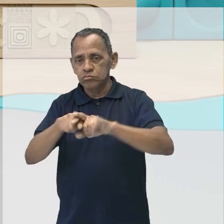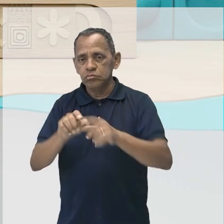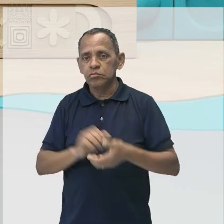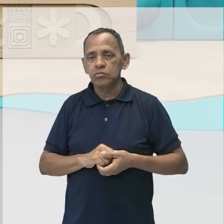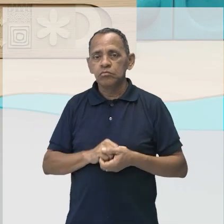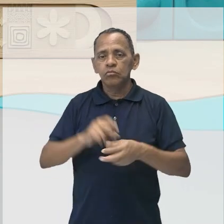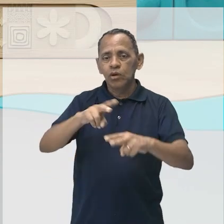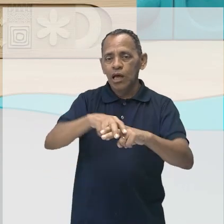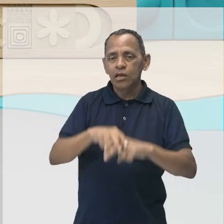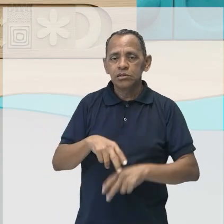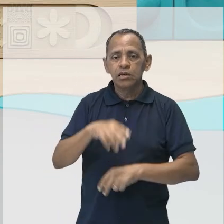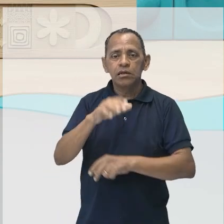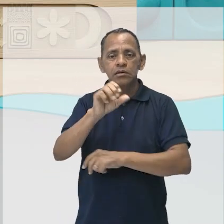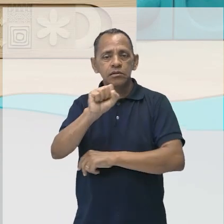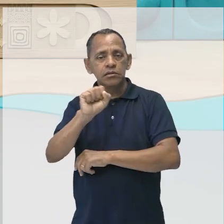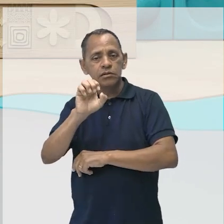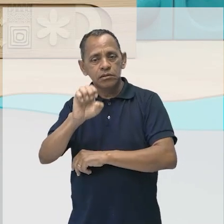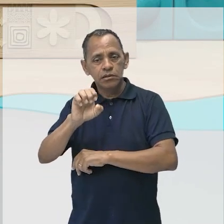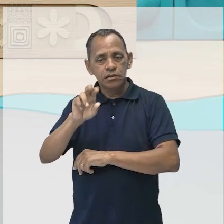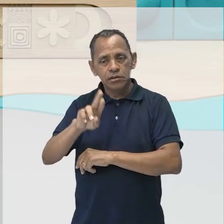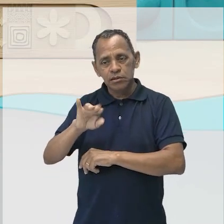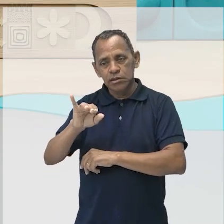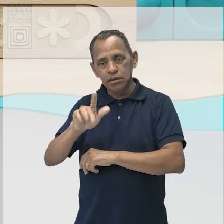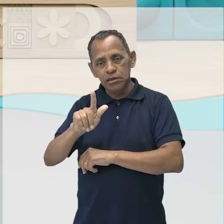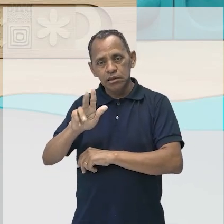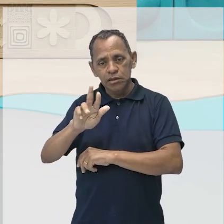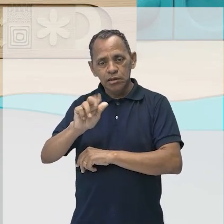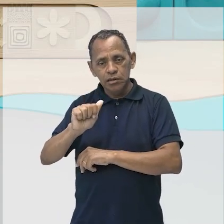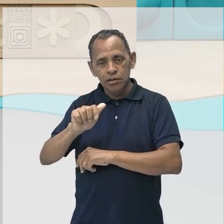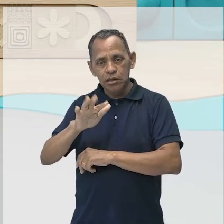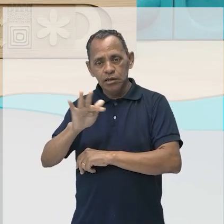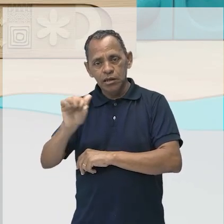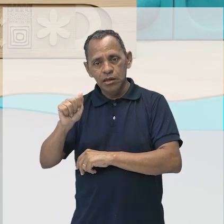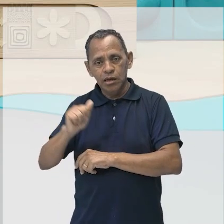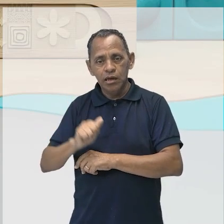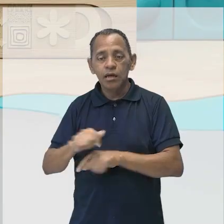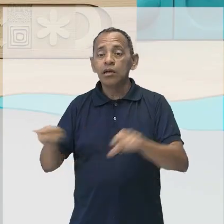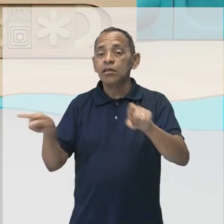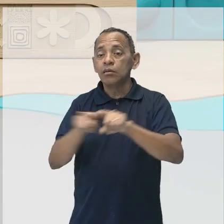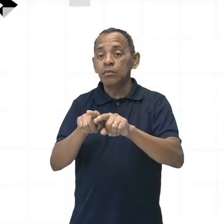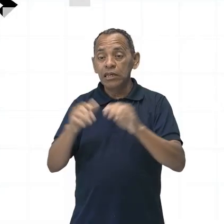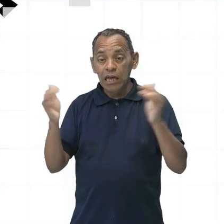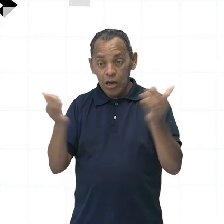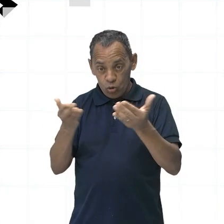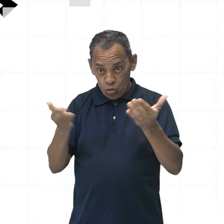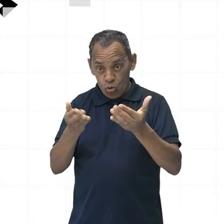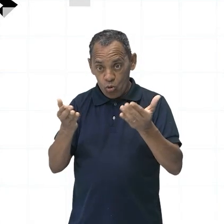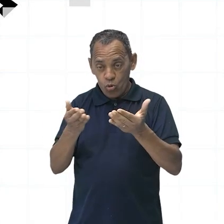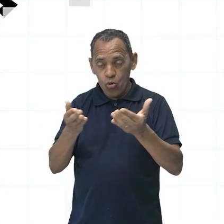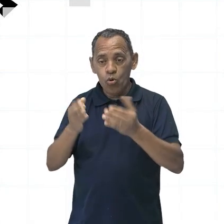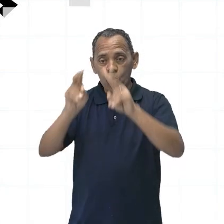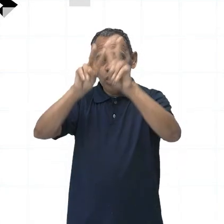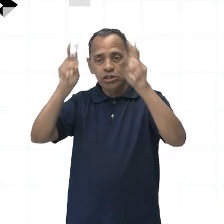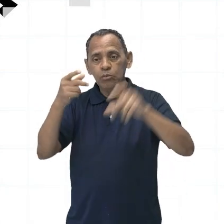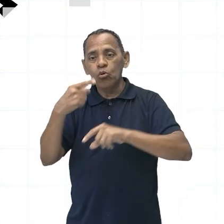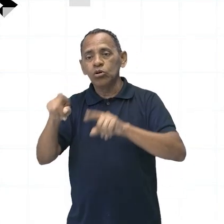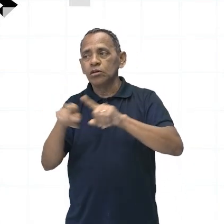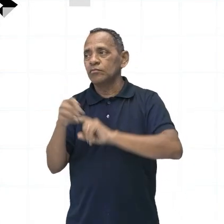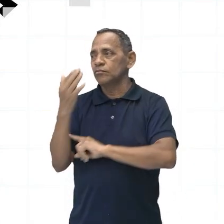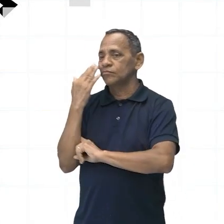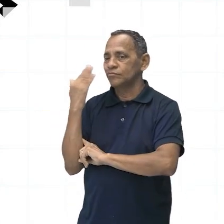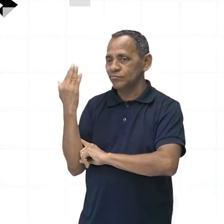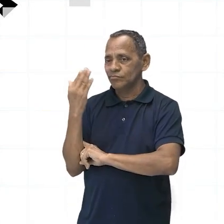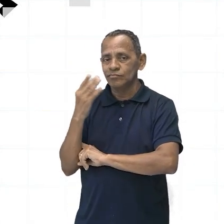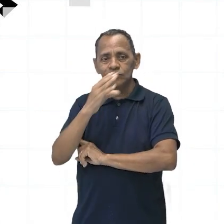aí falamos da pop art, e agora vamos falar um pouco da op art. Vamos ver? Então, o que é a op